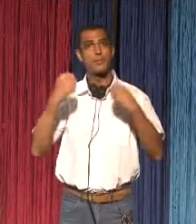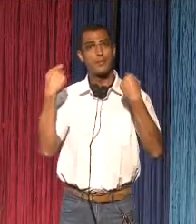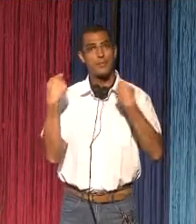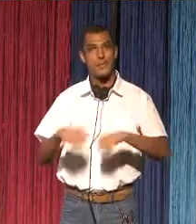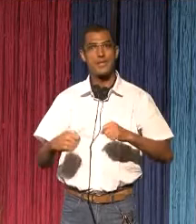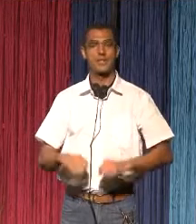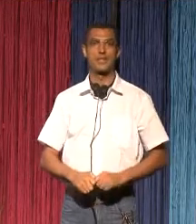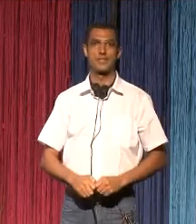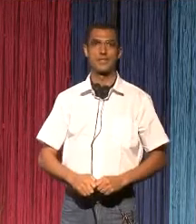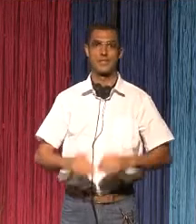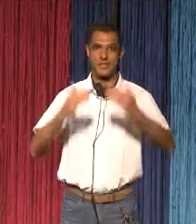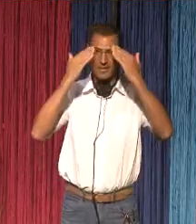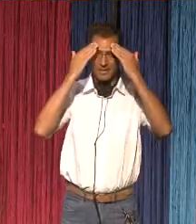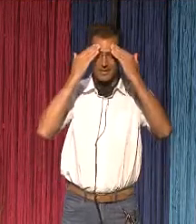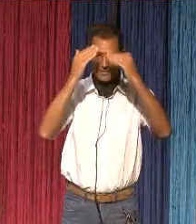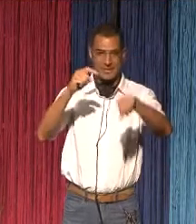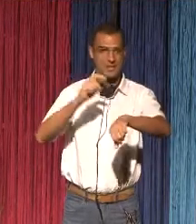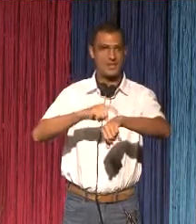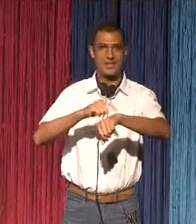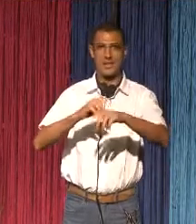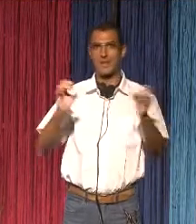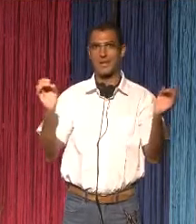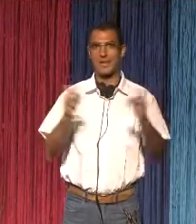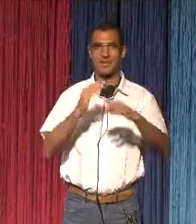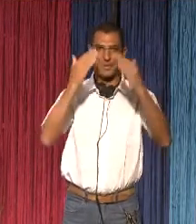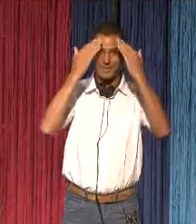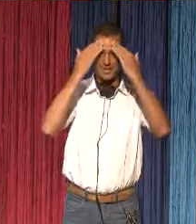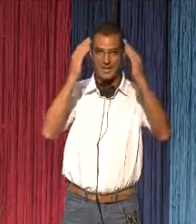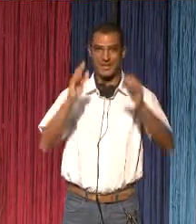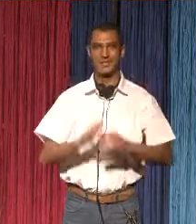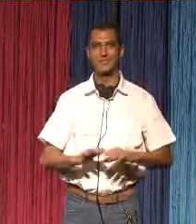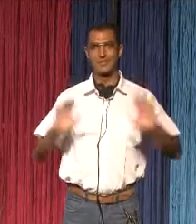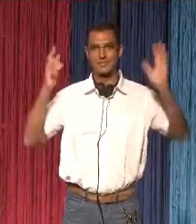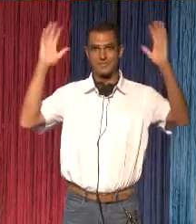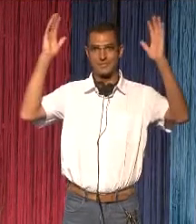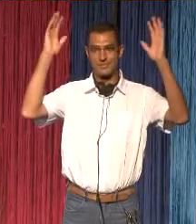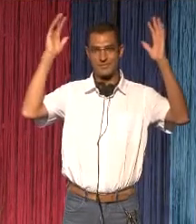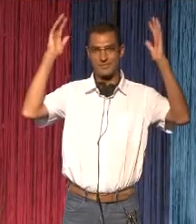Muito obrigado, meu tempo encerrou, felicidades para vocês, viu?